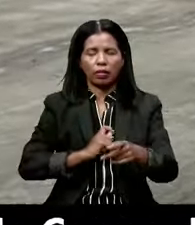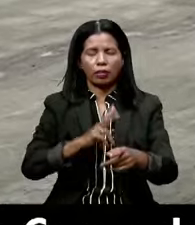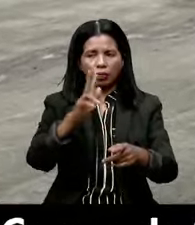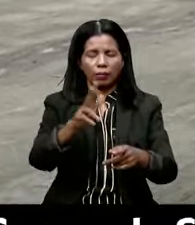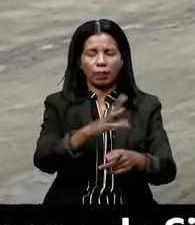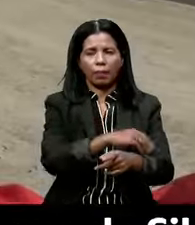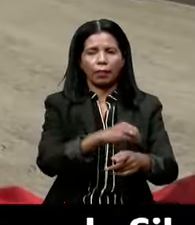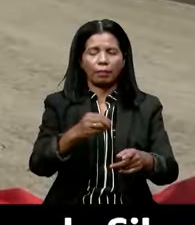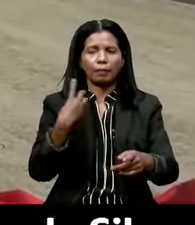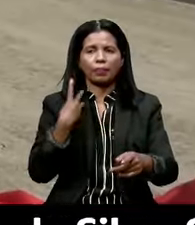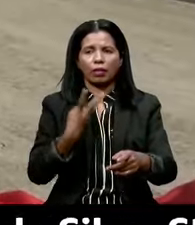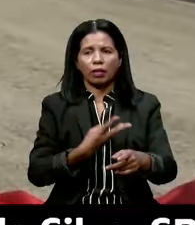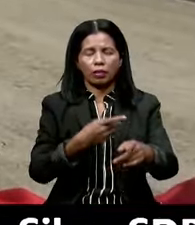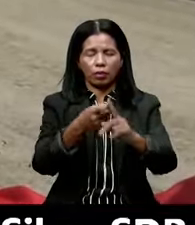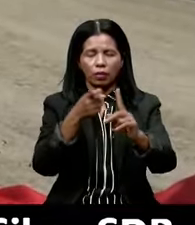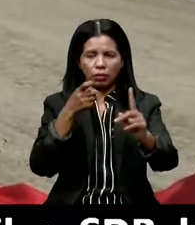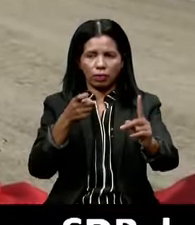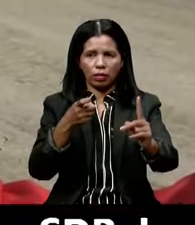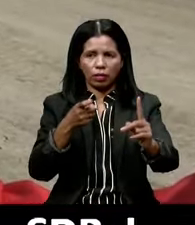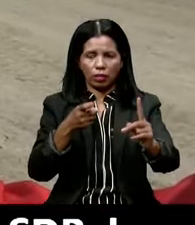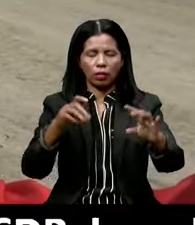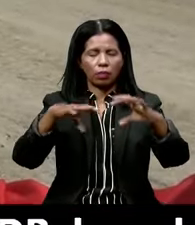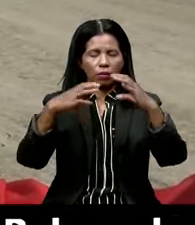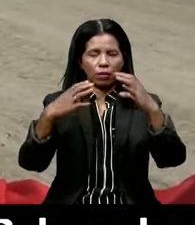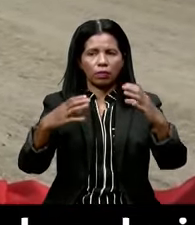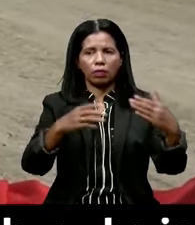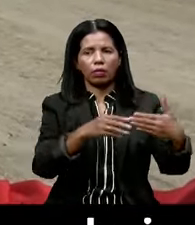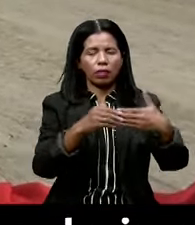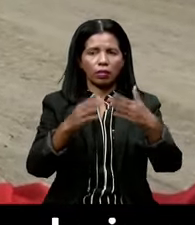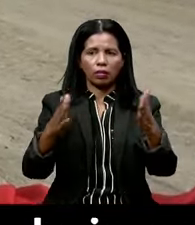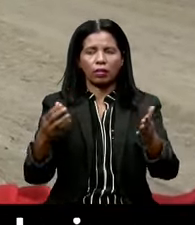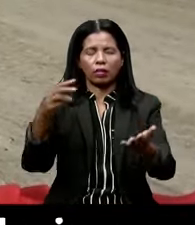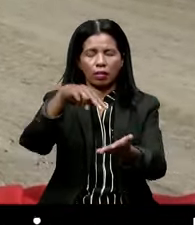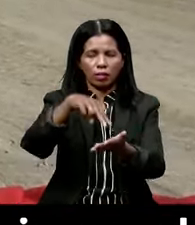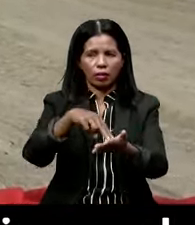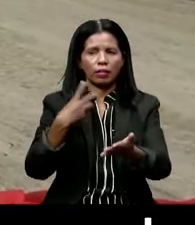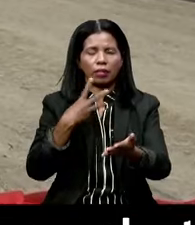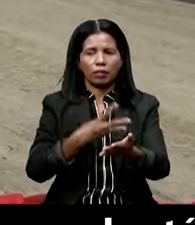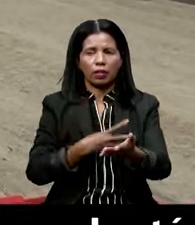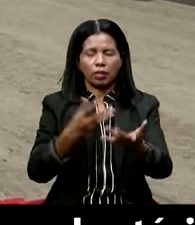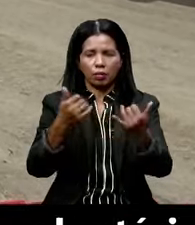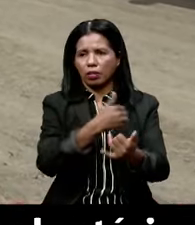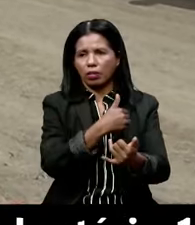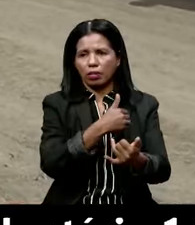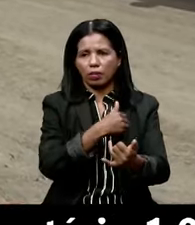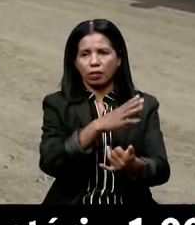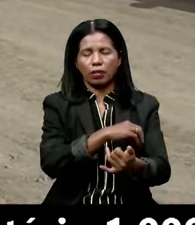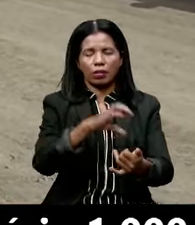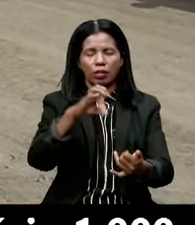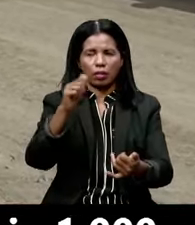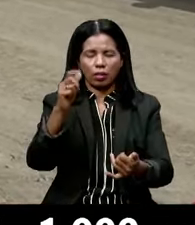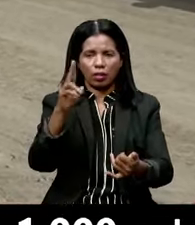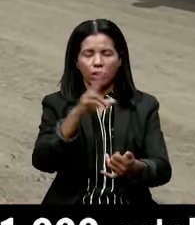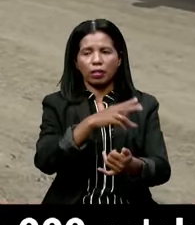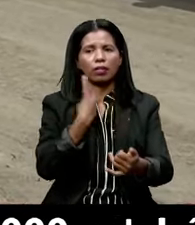ne depende ba layout be husi comissão organizadora quando estabeleceu mas está agora se dá layout se dá o quê? Tá aí